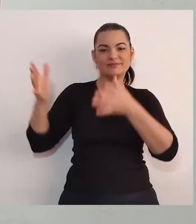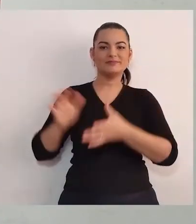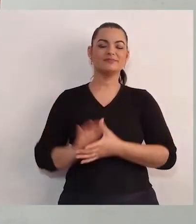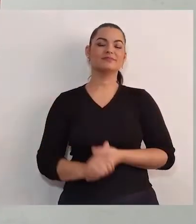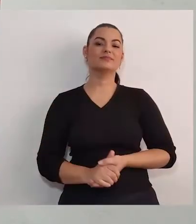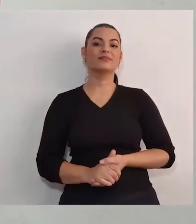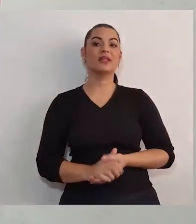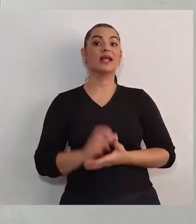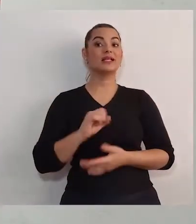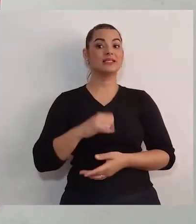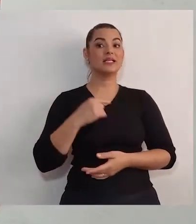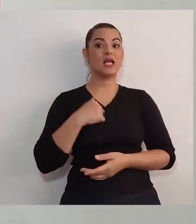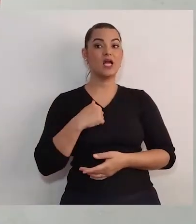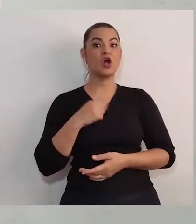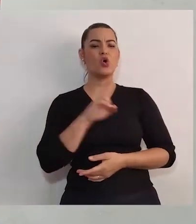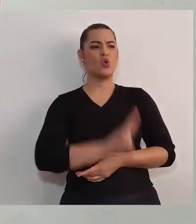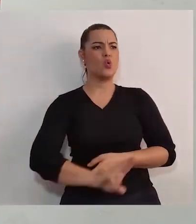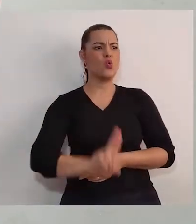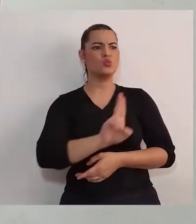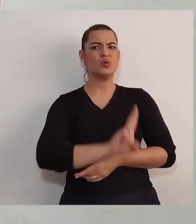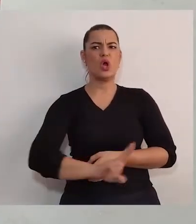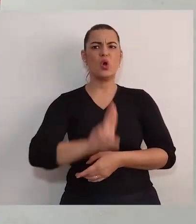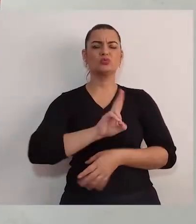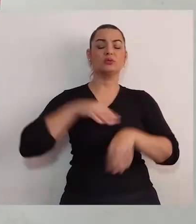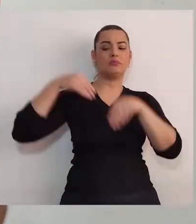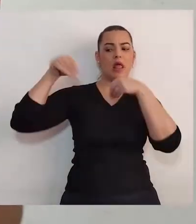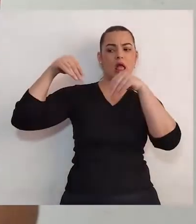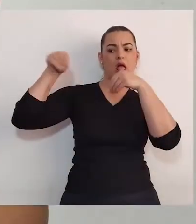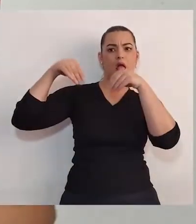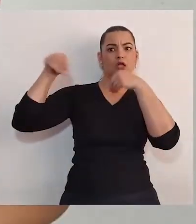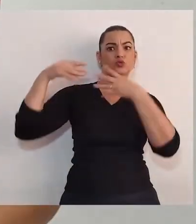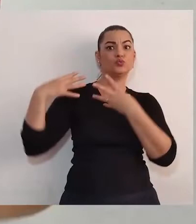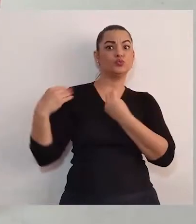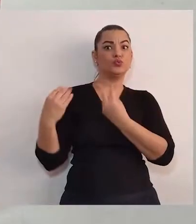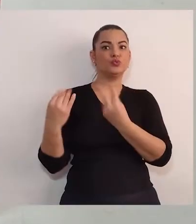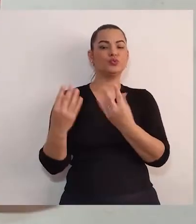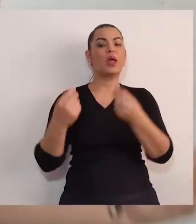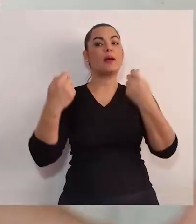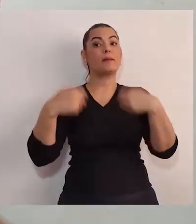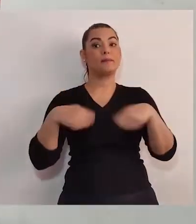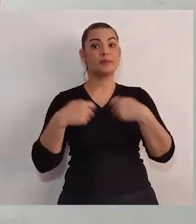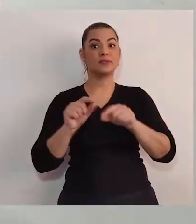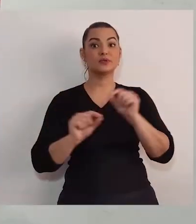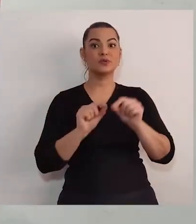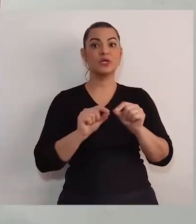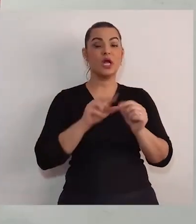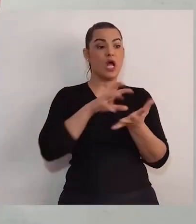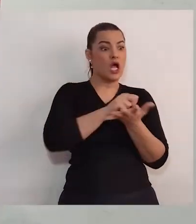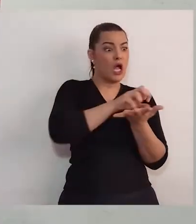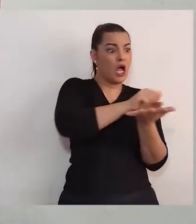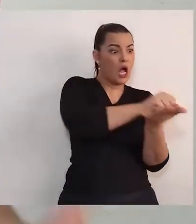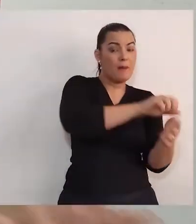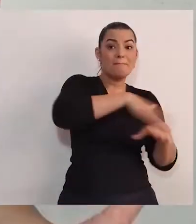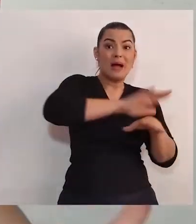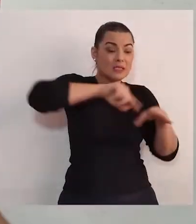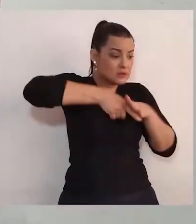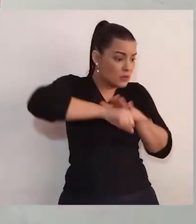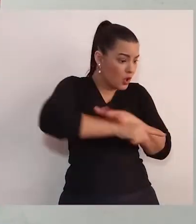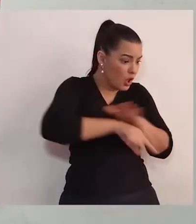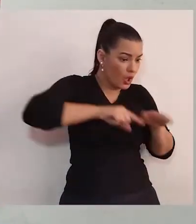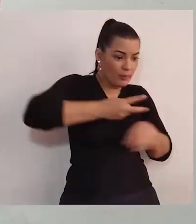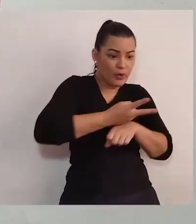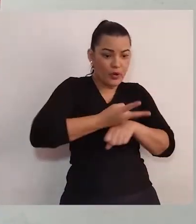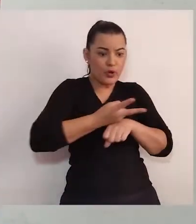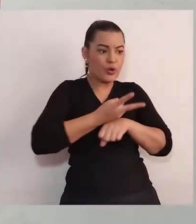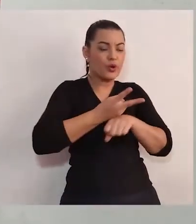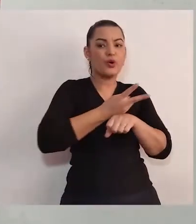só, se eu consumo muito plástico, eu preciso ter muita exploração do petróleo. Não é só o